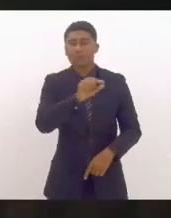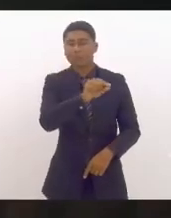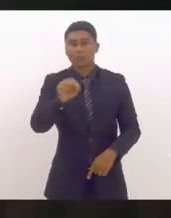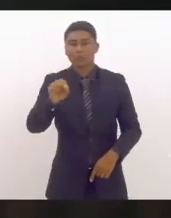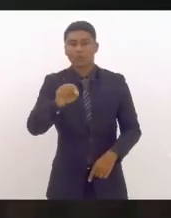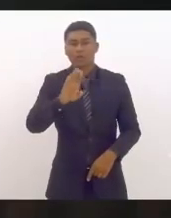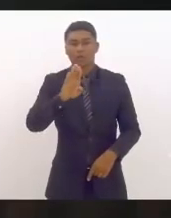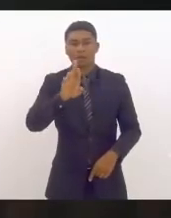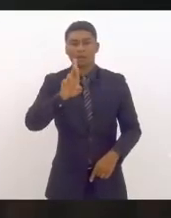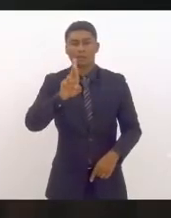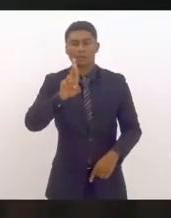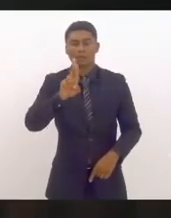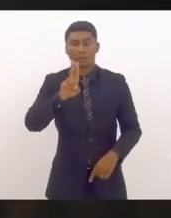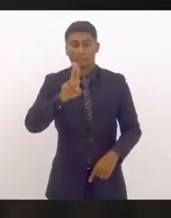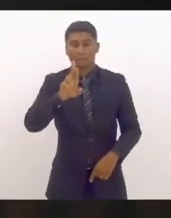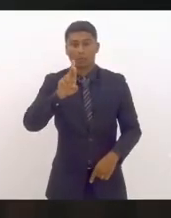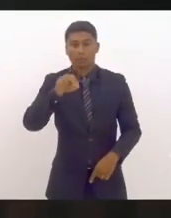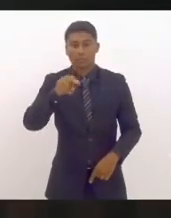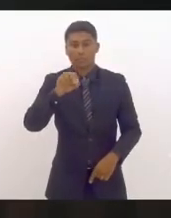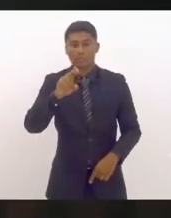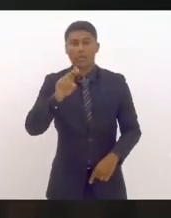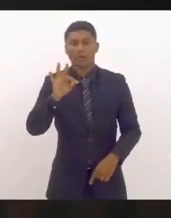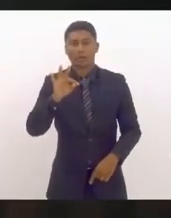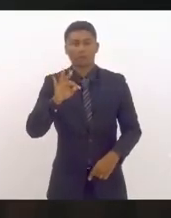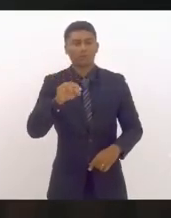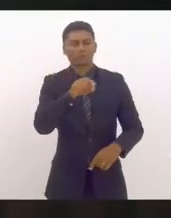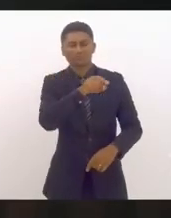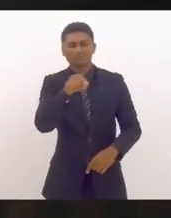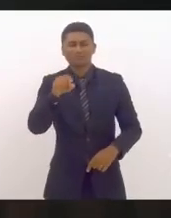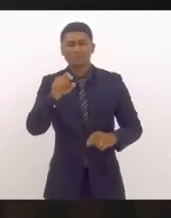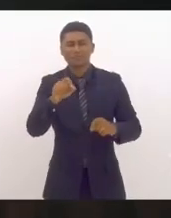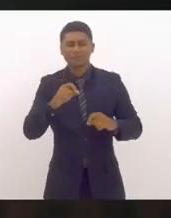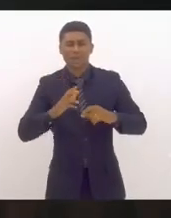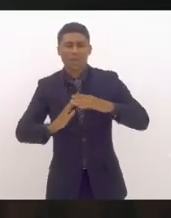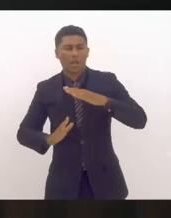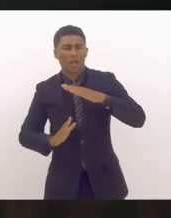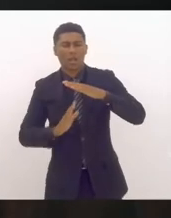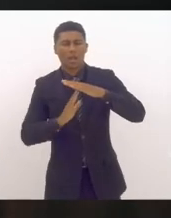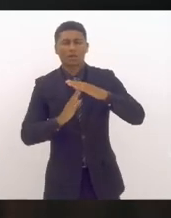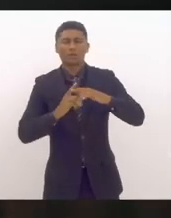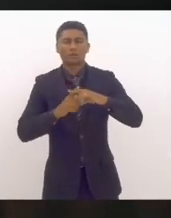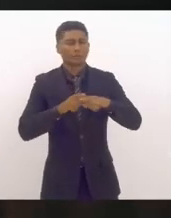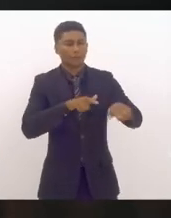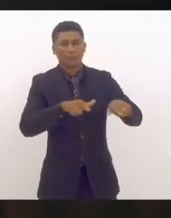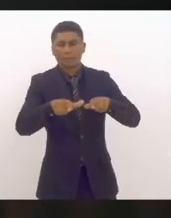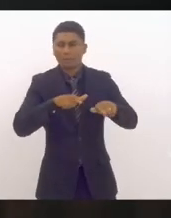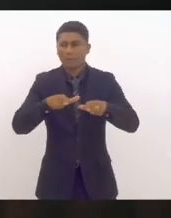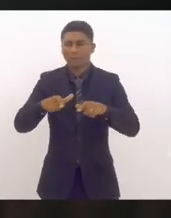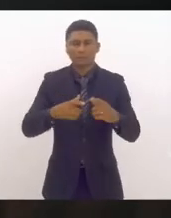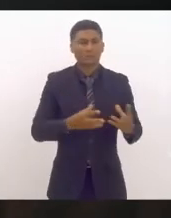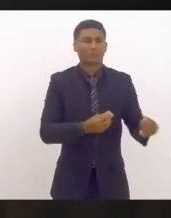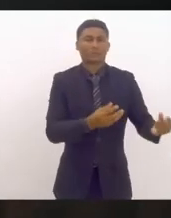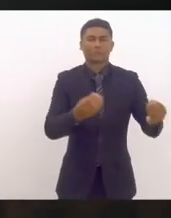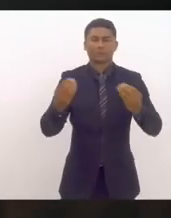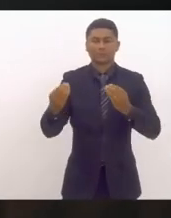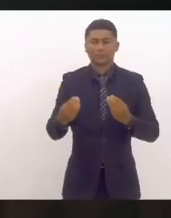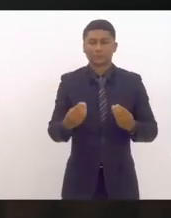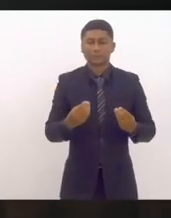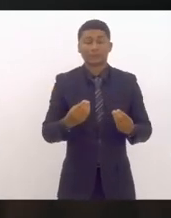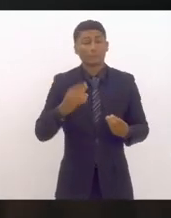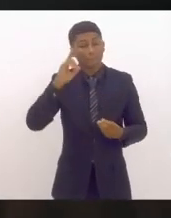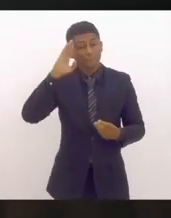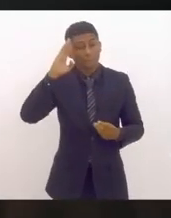ou seja, sofrimento mental decorrente do esgotamento provocado pelas condições de trabalho, principalmente durante